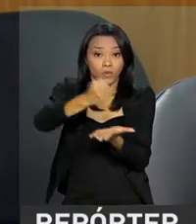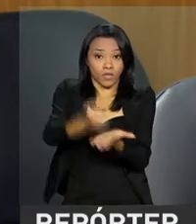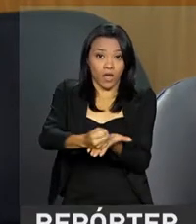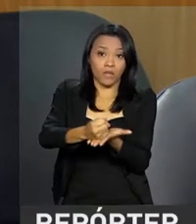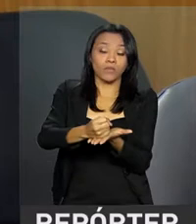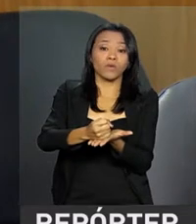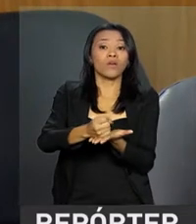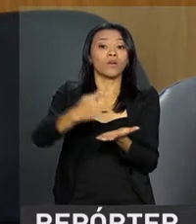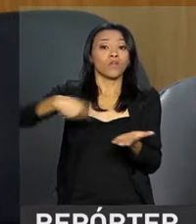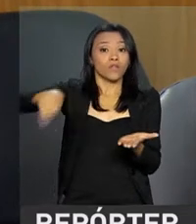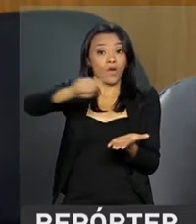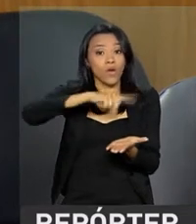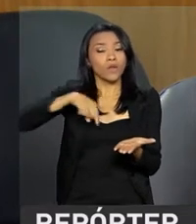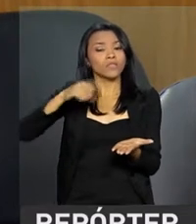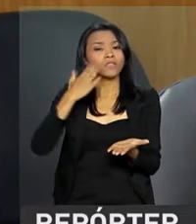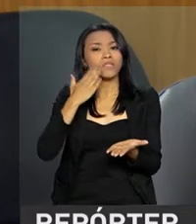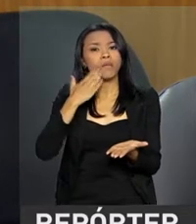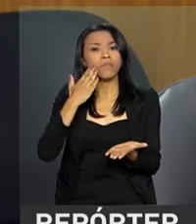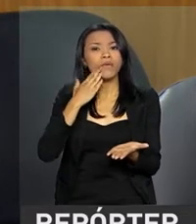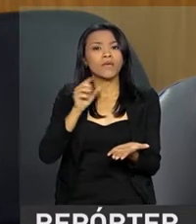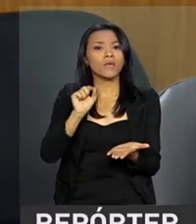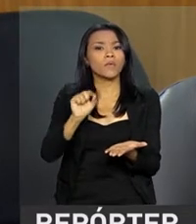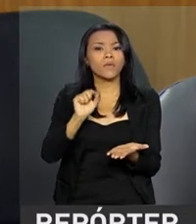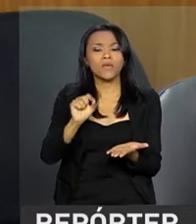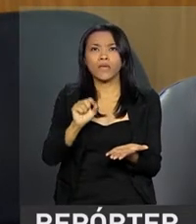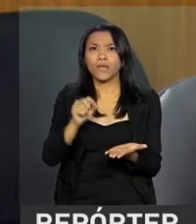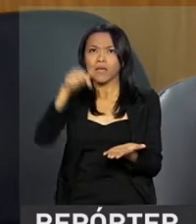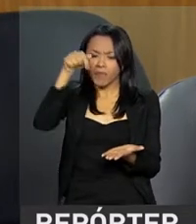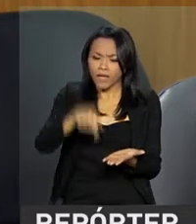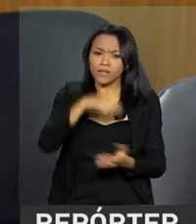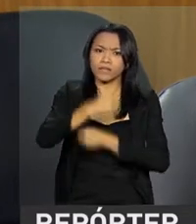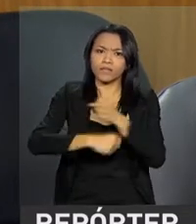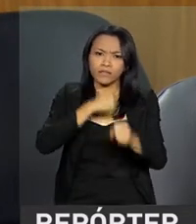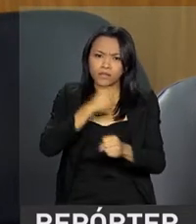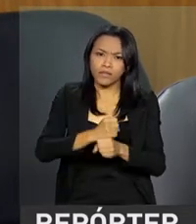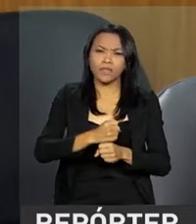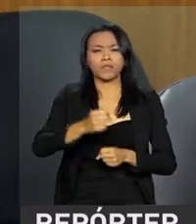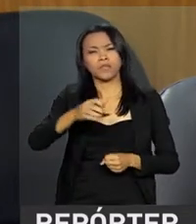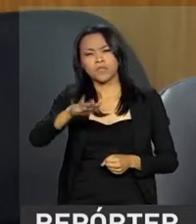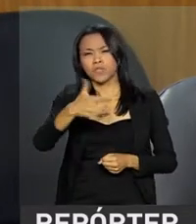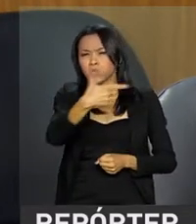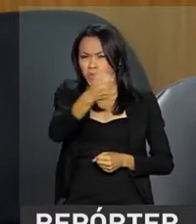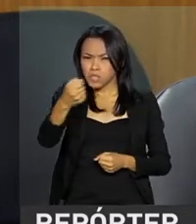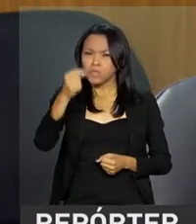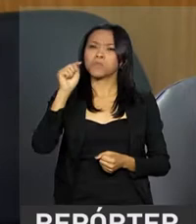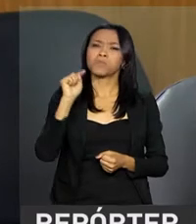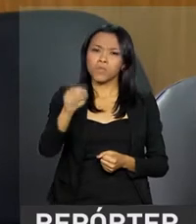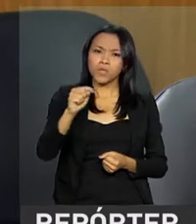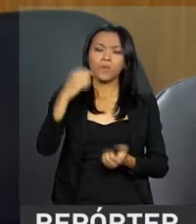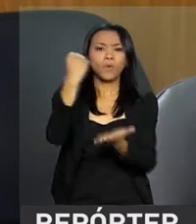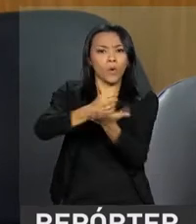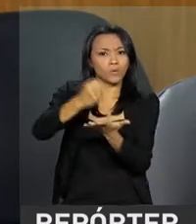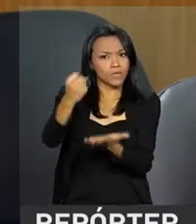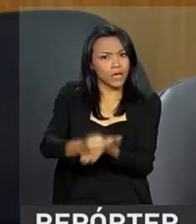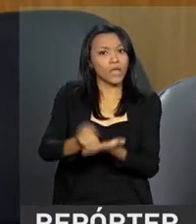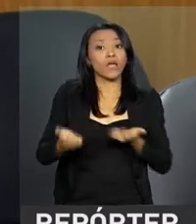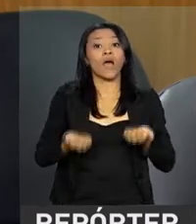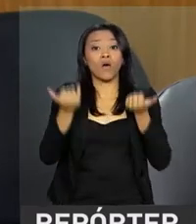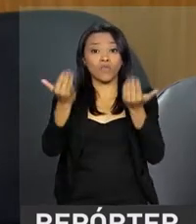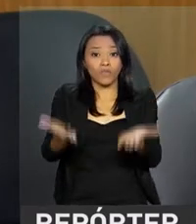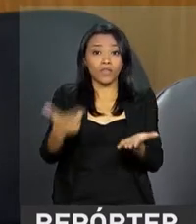levar em consideração a média de contratos inclusive deste ano em torno de 200 mil contratos a oferta para